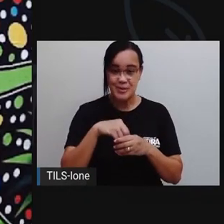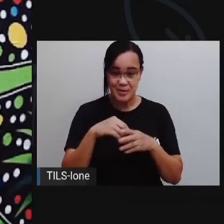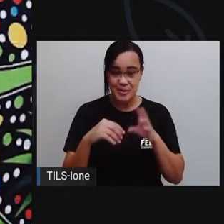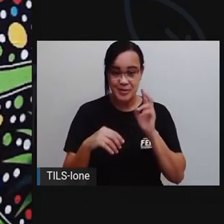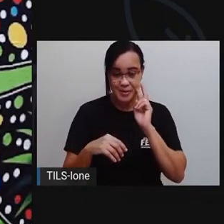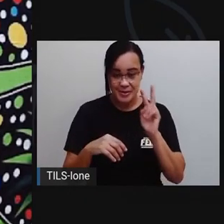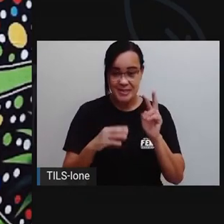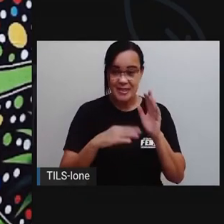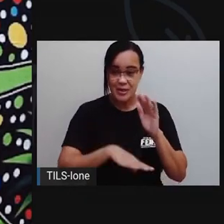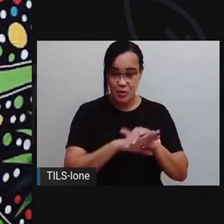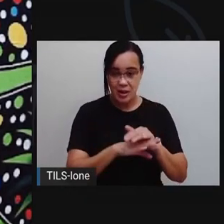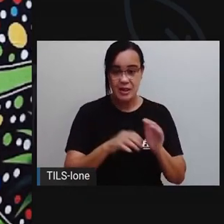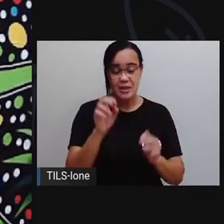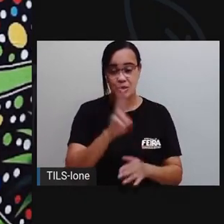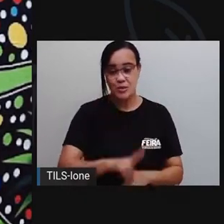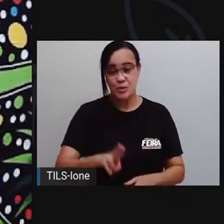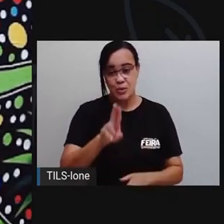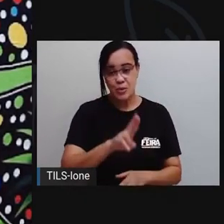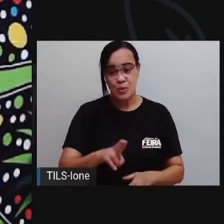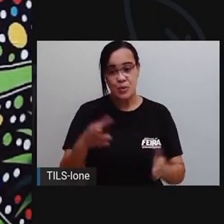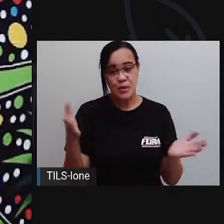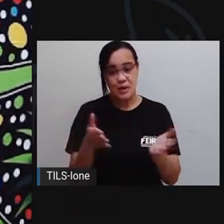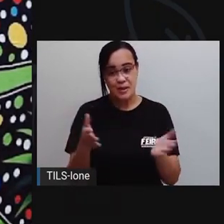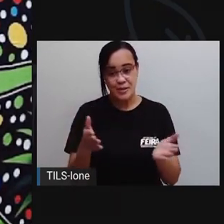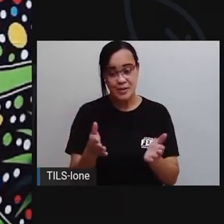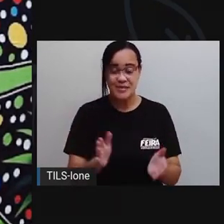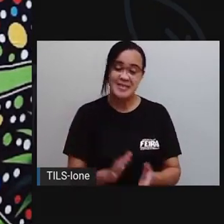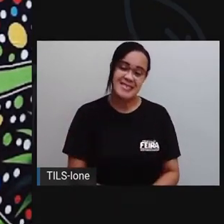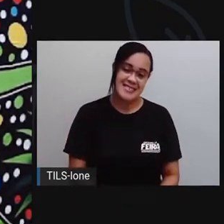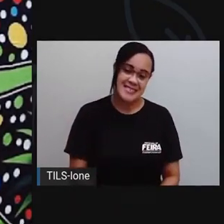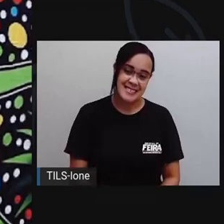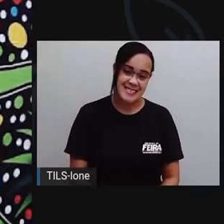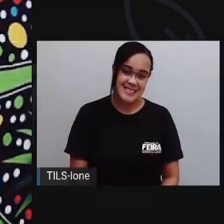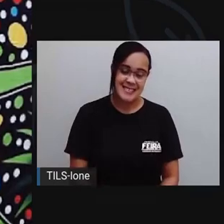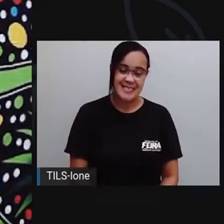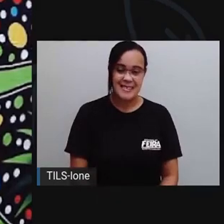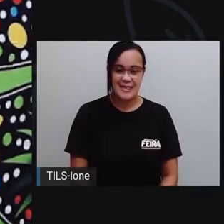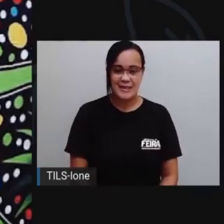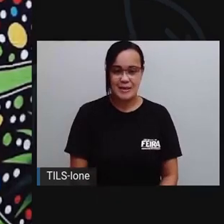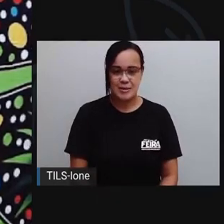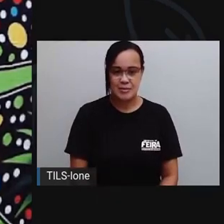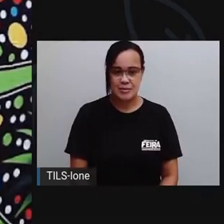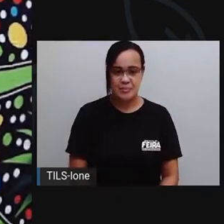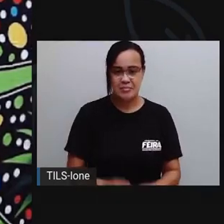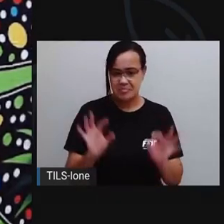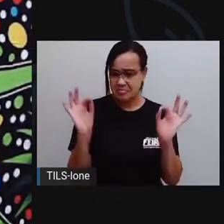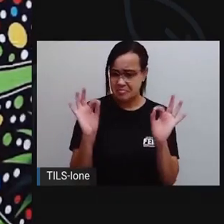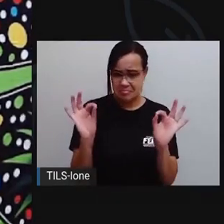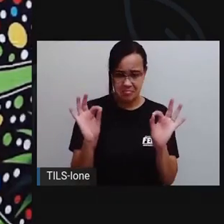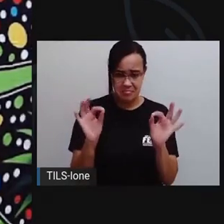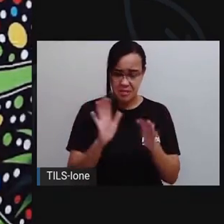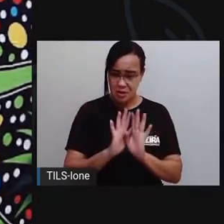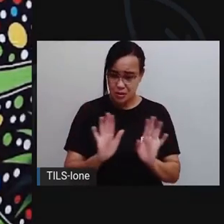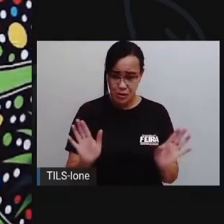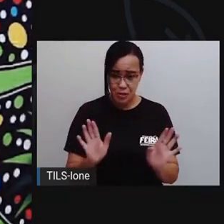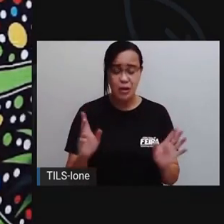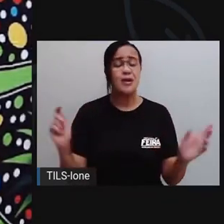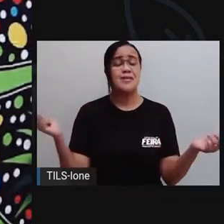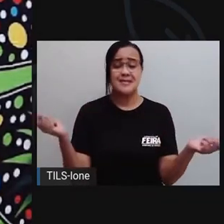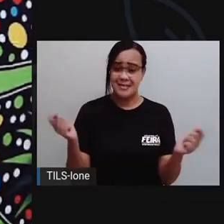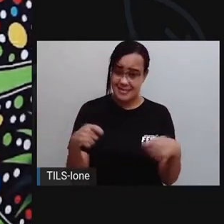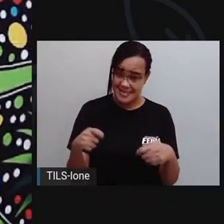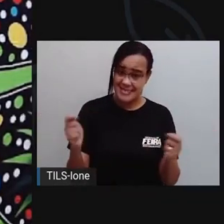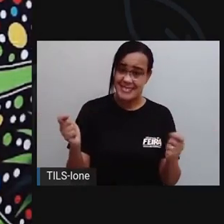Pro guardou e eu vou usar aqui agora com vocês, olha que legal. Então eu tenho esse pedacinho aqui. Mas só esse pedacinho, Pro? É, só esse pedacinho que é para dar